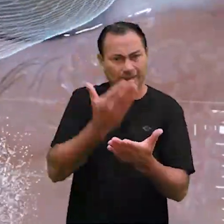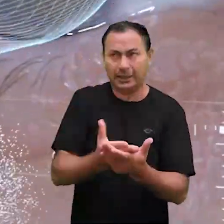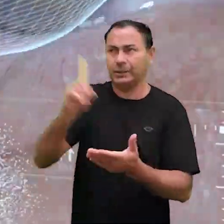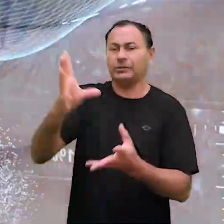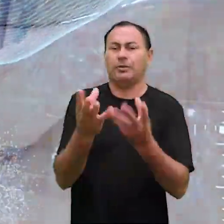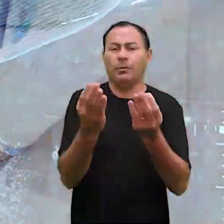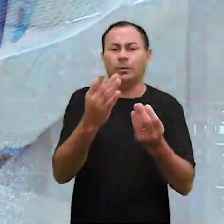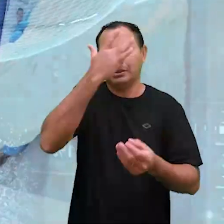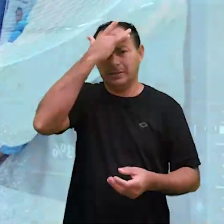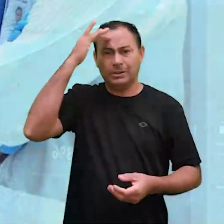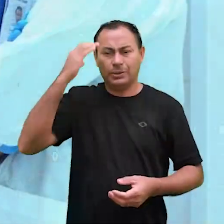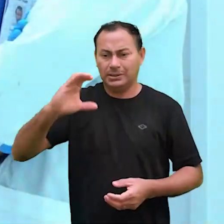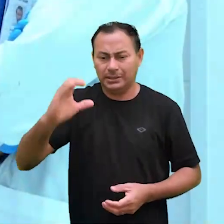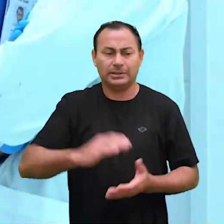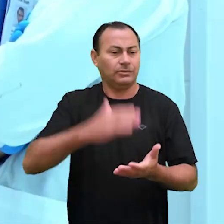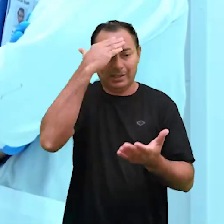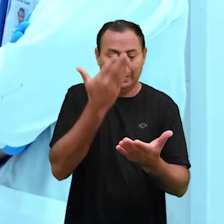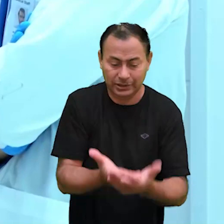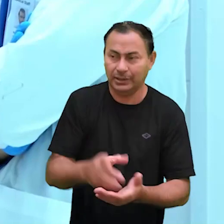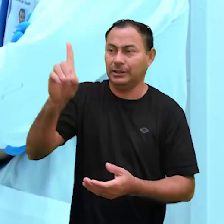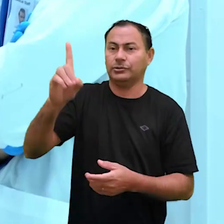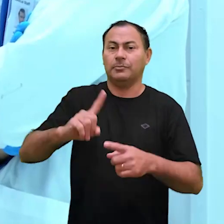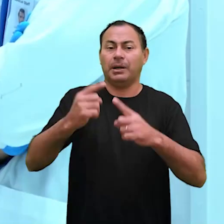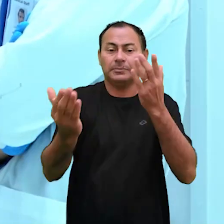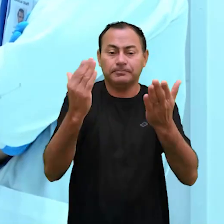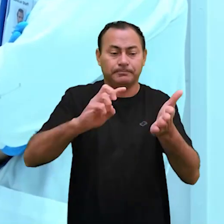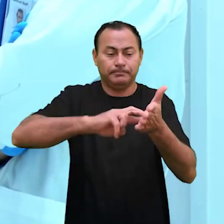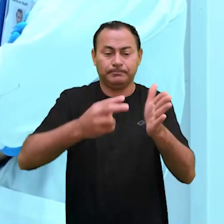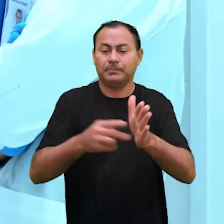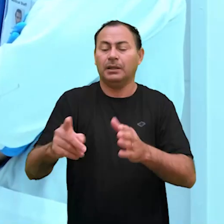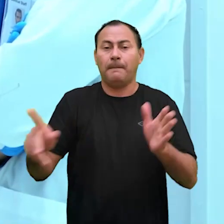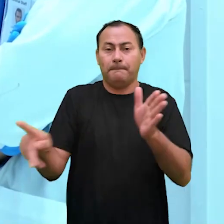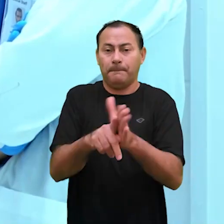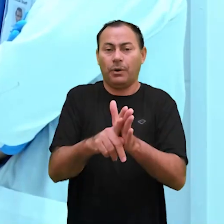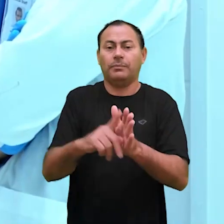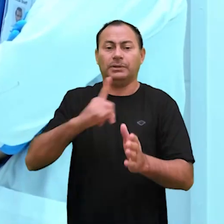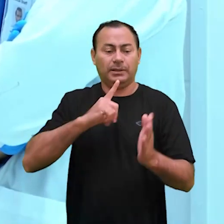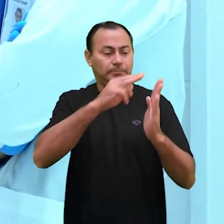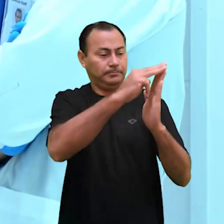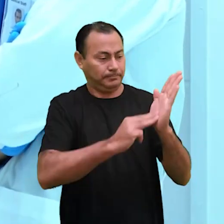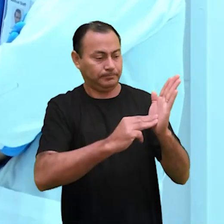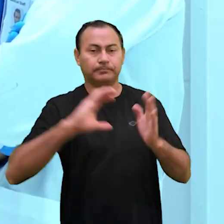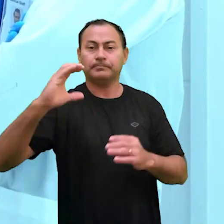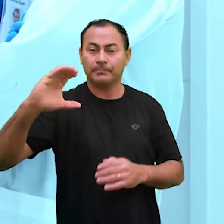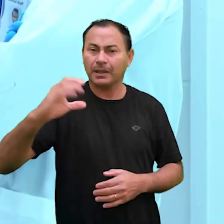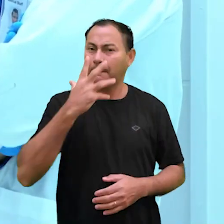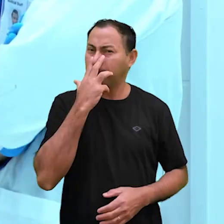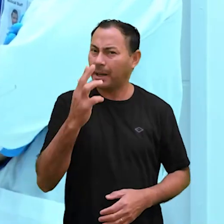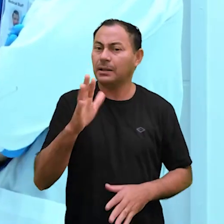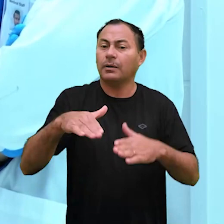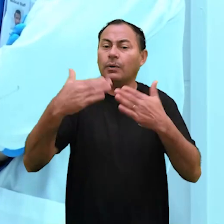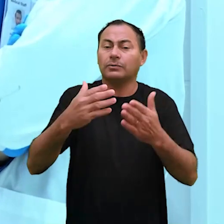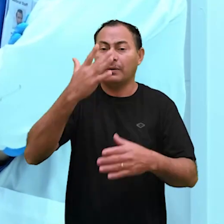pode ser teísta. Muitos cientistas são teístas devotados. Mas baseado na definição que eles próprios têm do